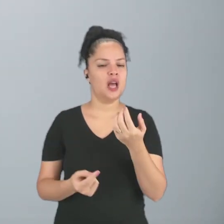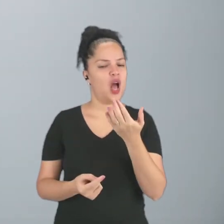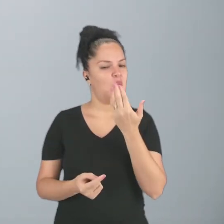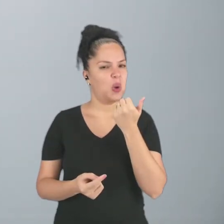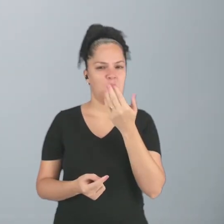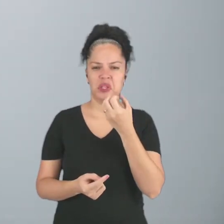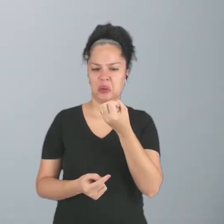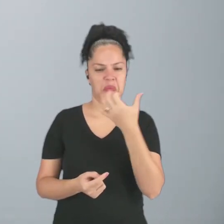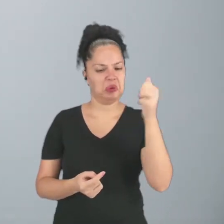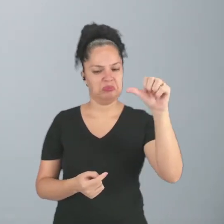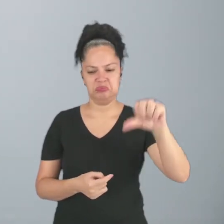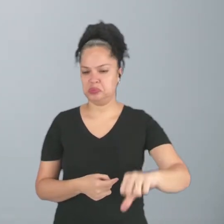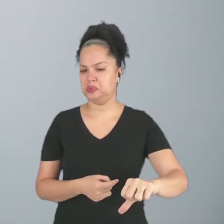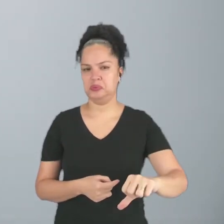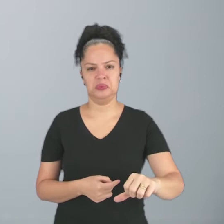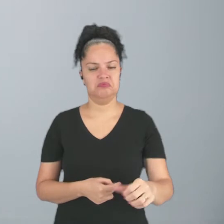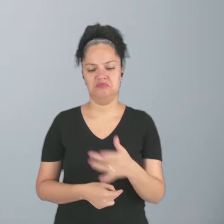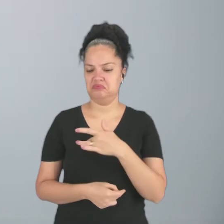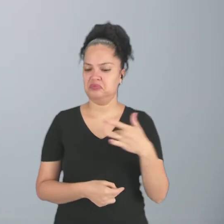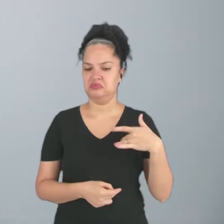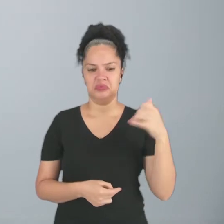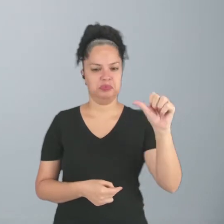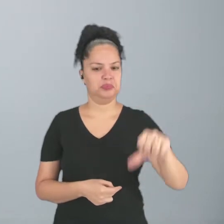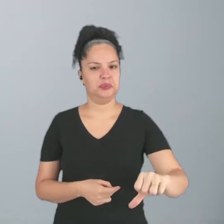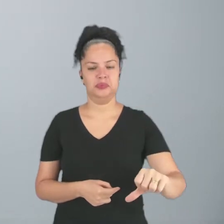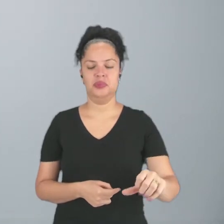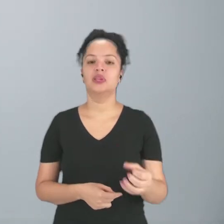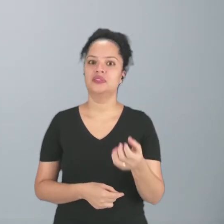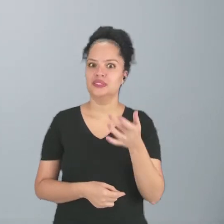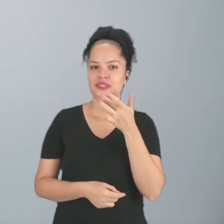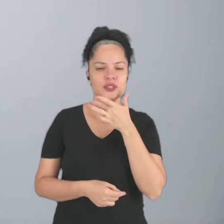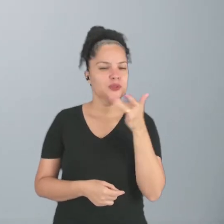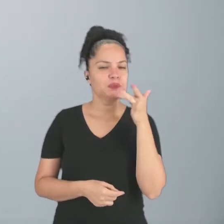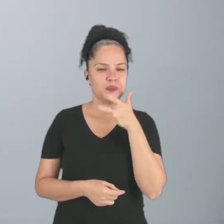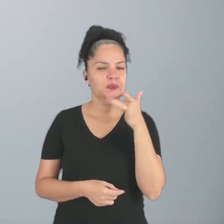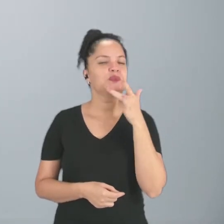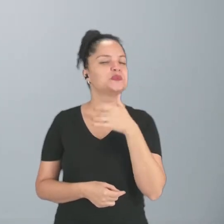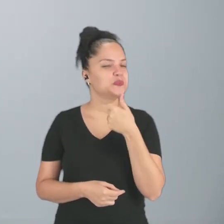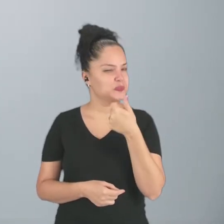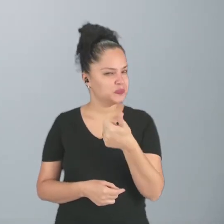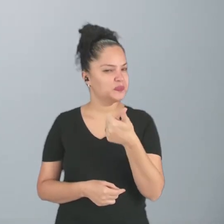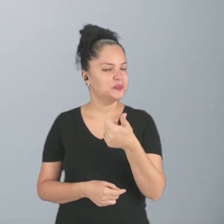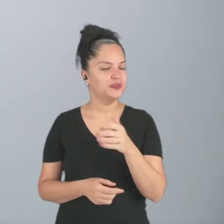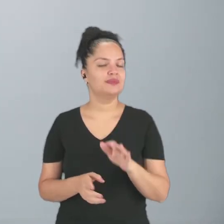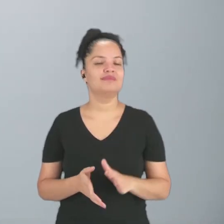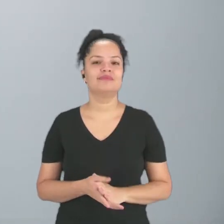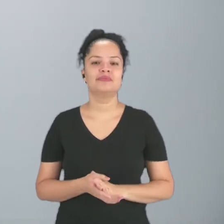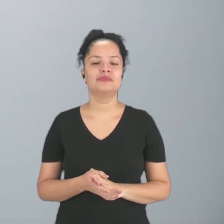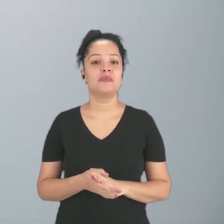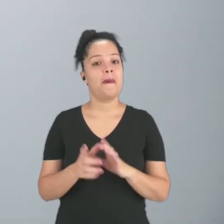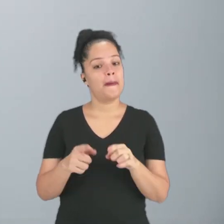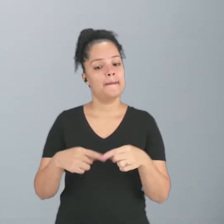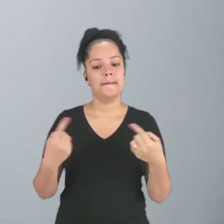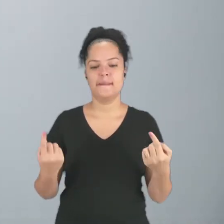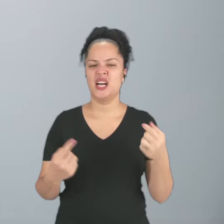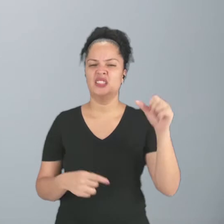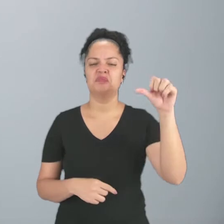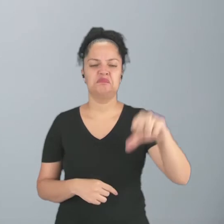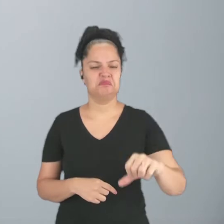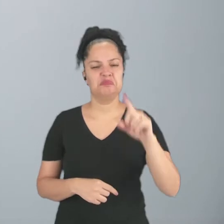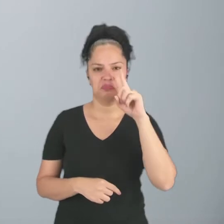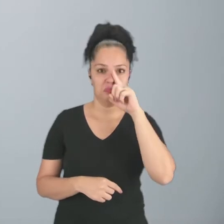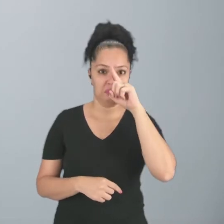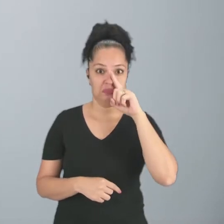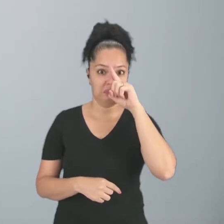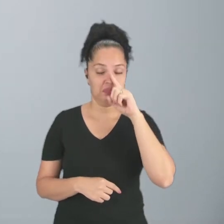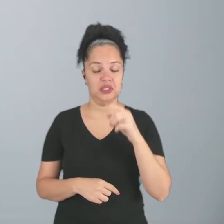que não é saudável, certo? É gostosa, it's delicious, but it's dangerous, mas é muito perigosa.